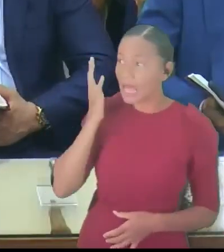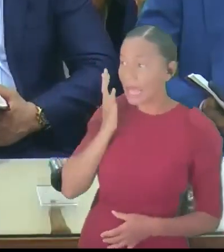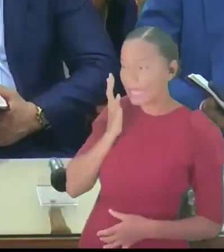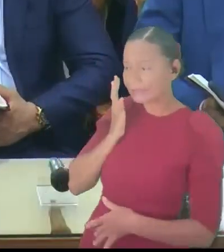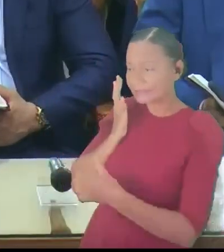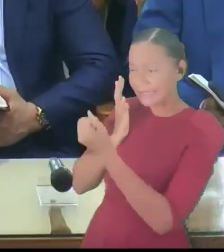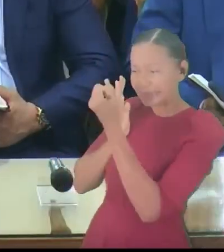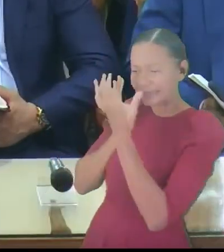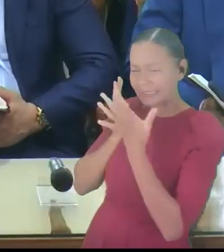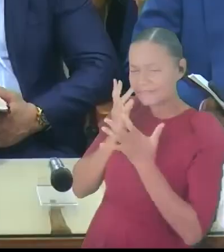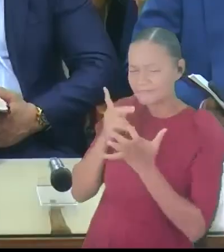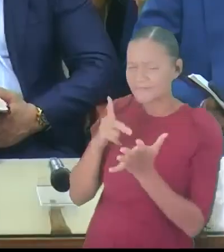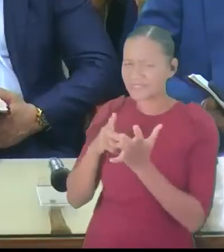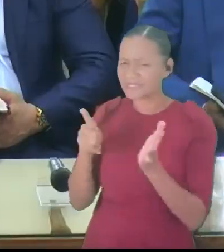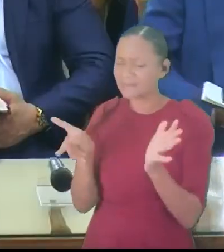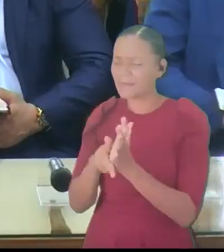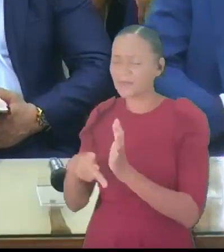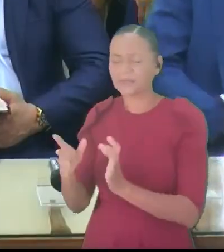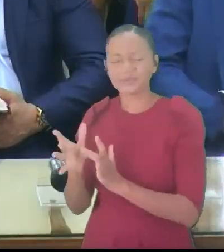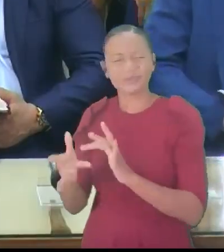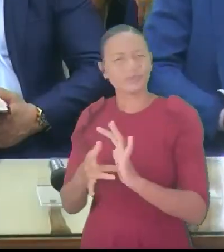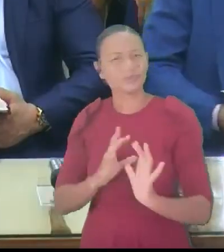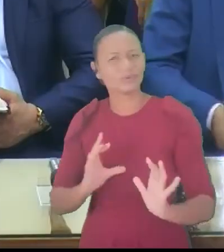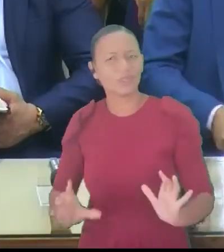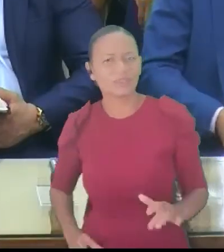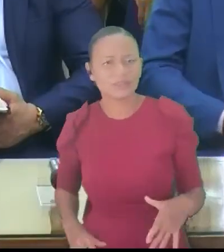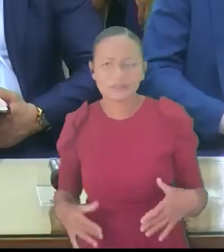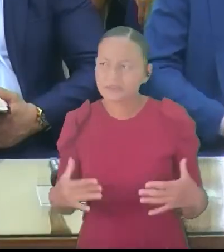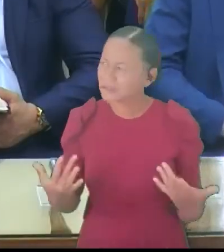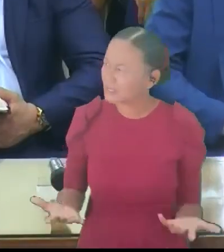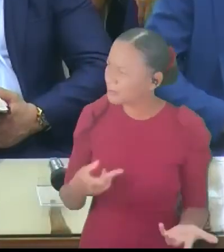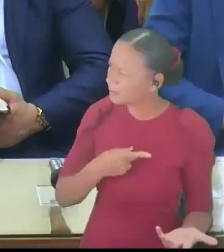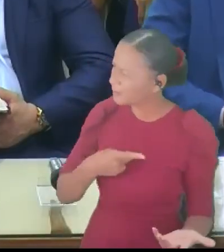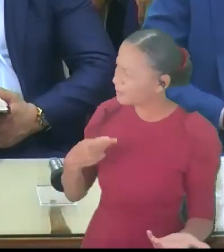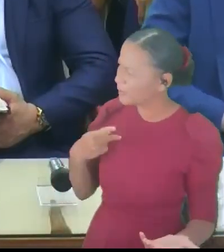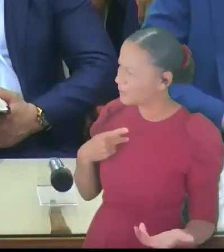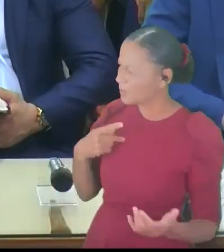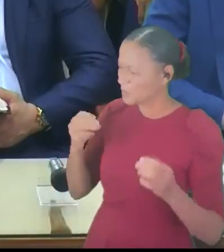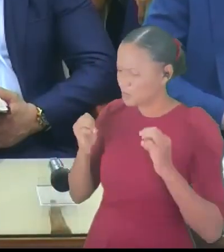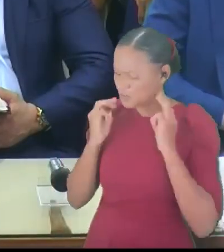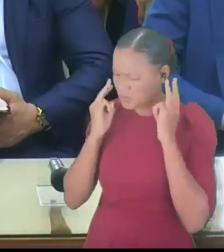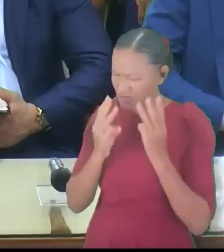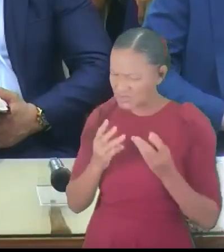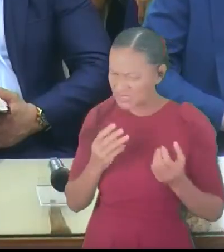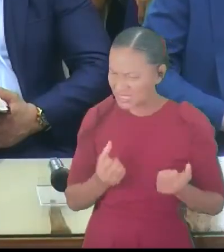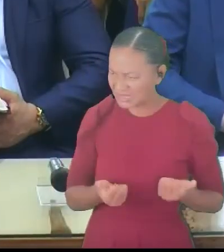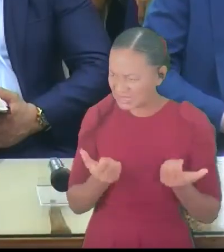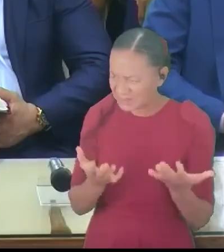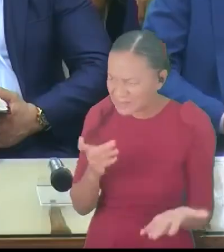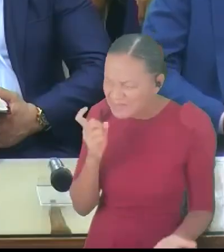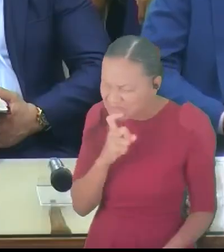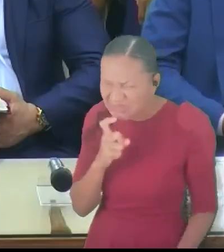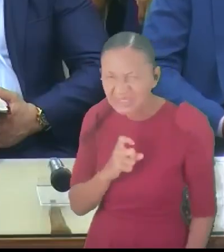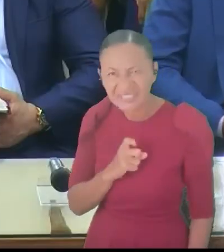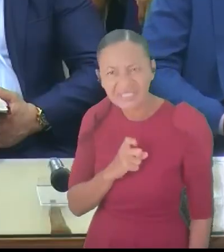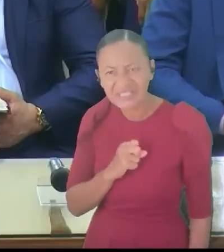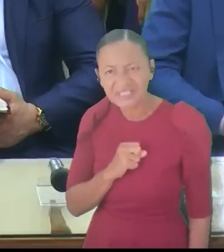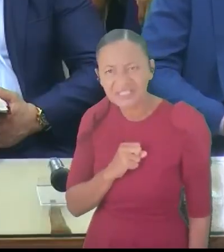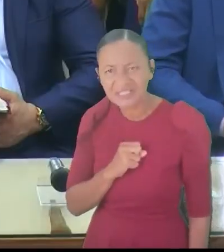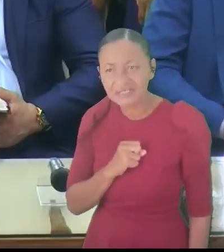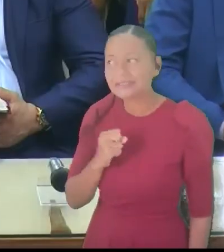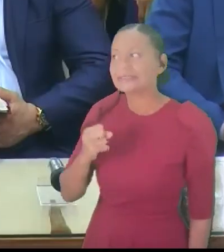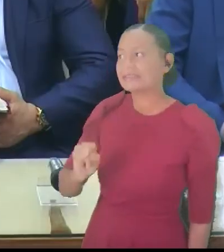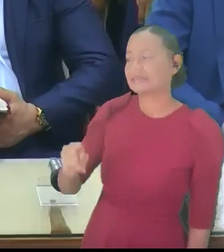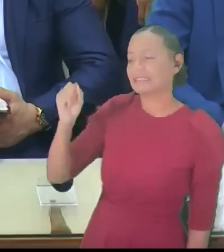verdade vieram por Jesus Cristo. Então, pastor, quer dizer que Moisés trouxe mentira? Se a graça e